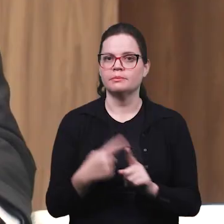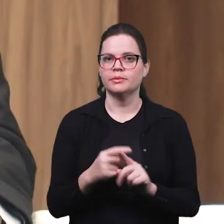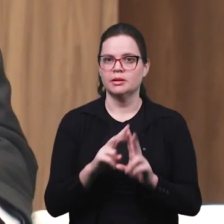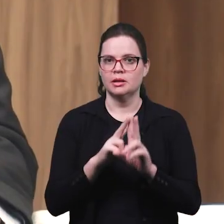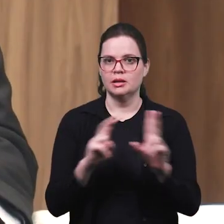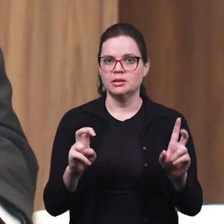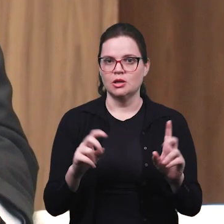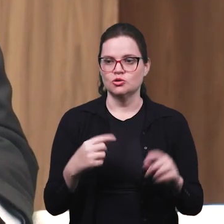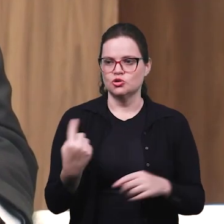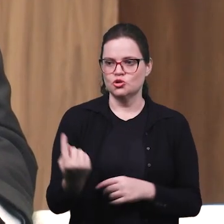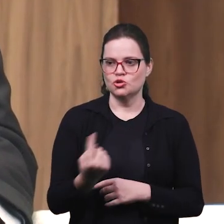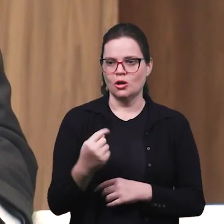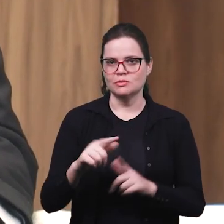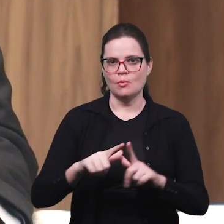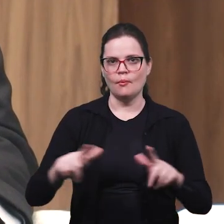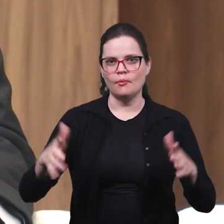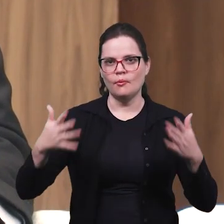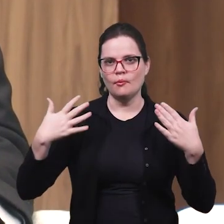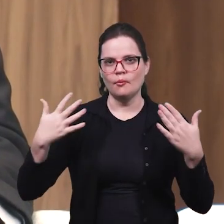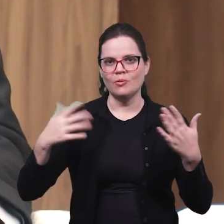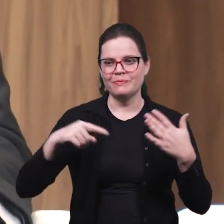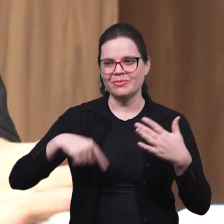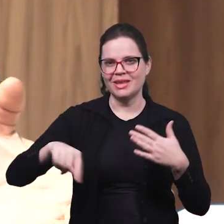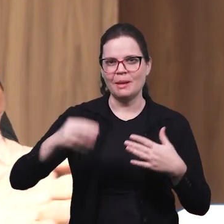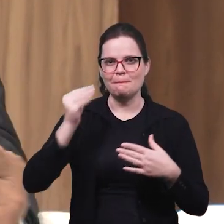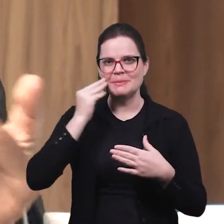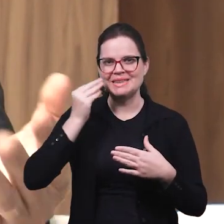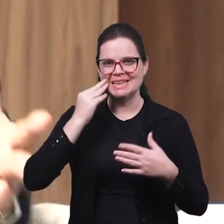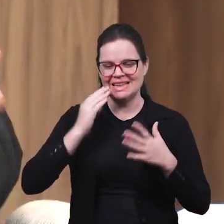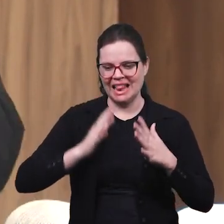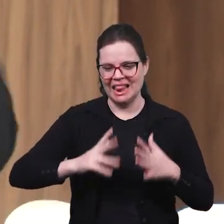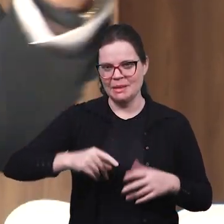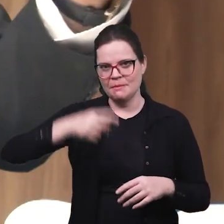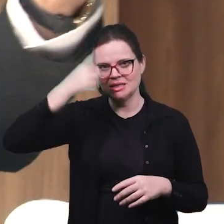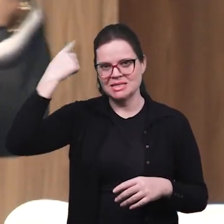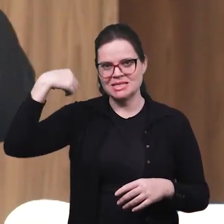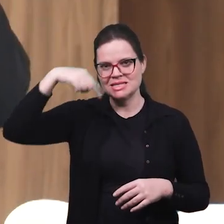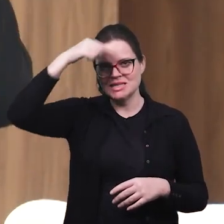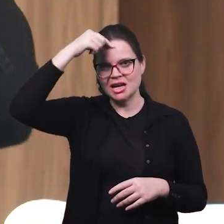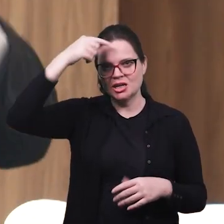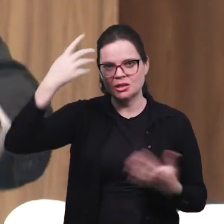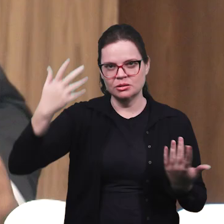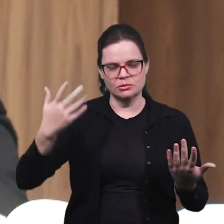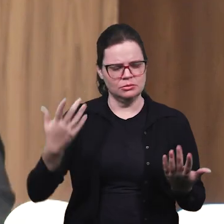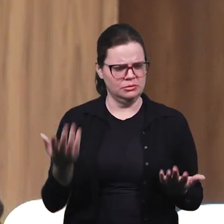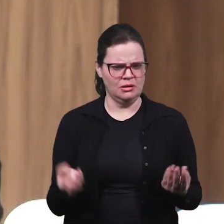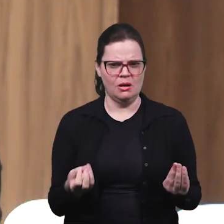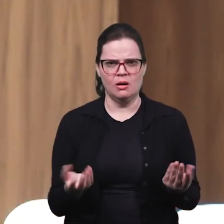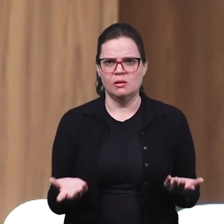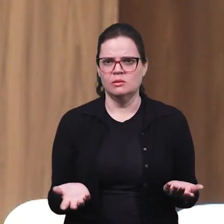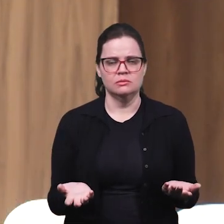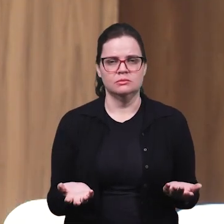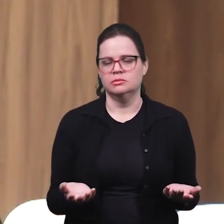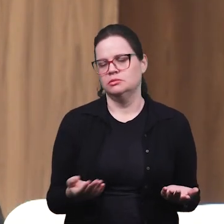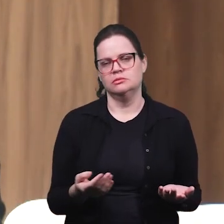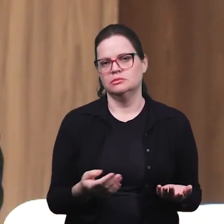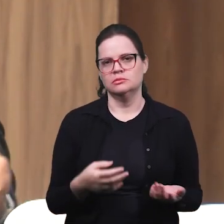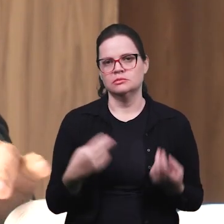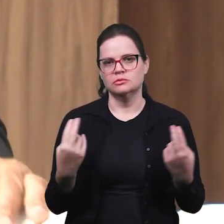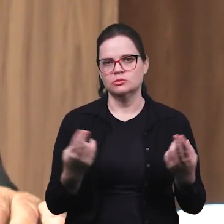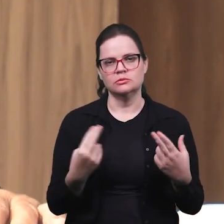Jesus. Jesus falou aqui para levar a mensagem para o mundo. Para levar a mensagem para o mundo, está isolado no mosteiro, não sei o quê. Então, na verdade, foi um